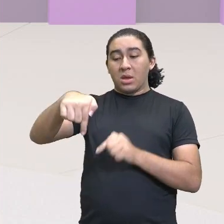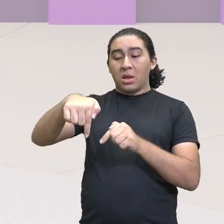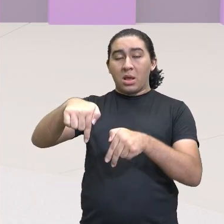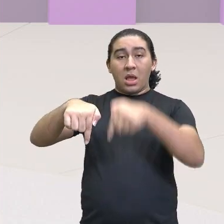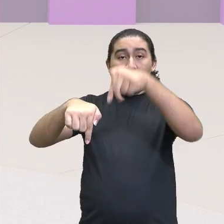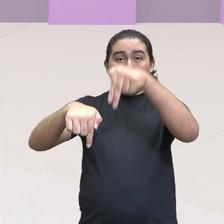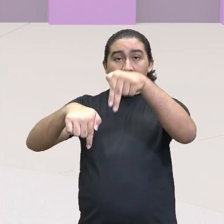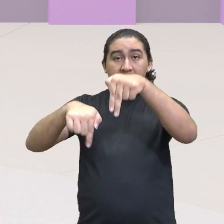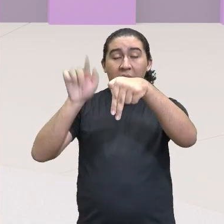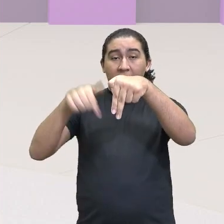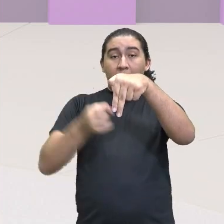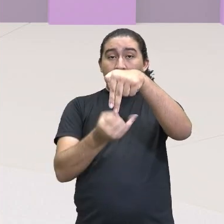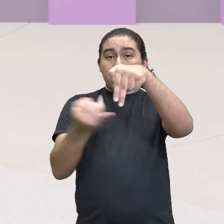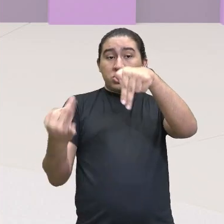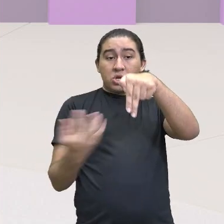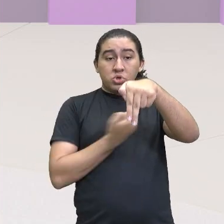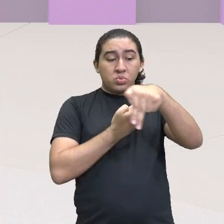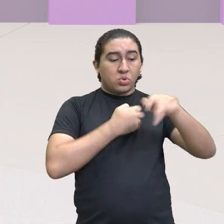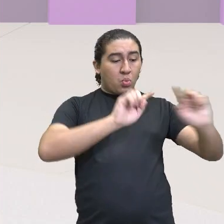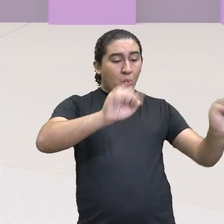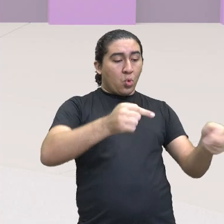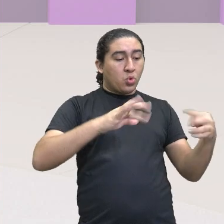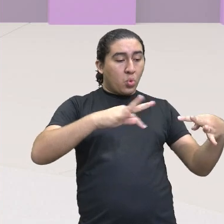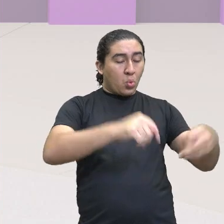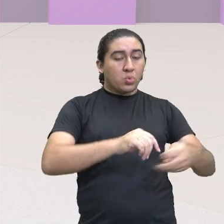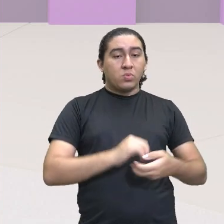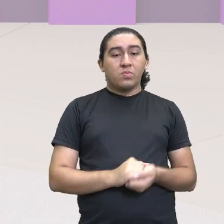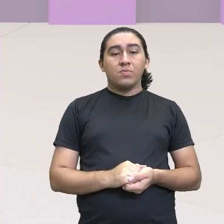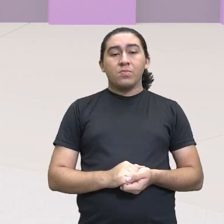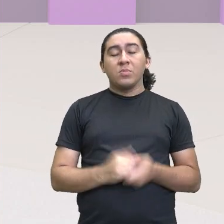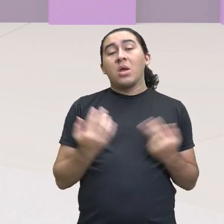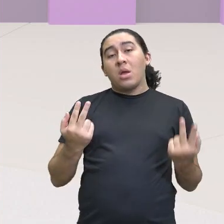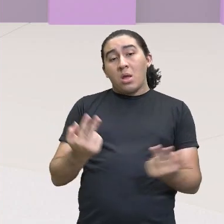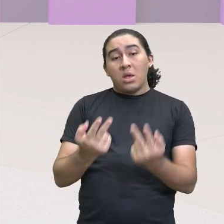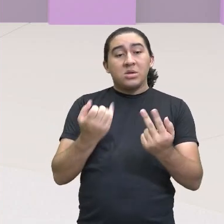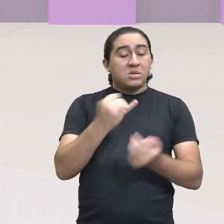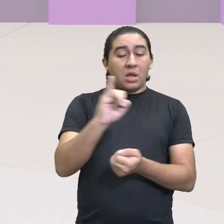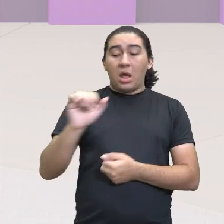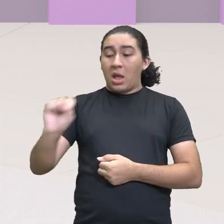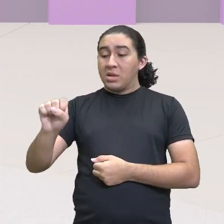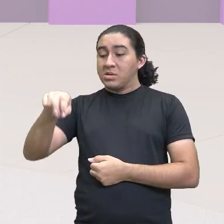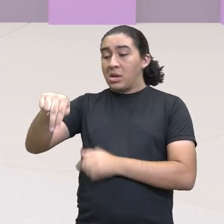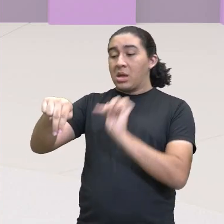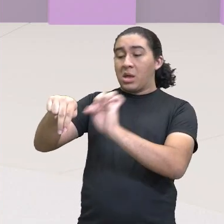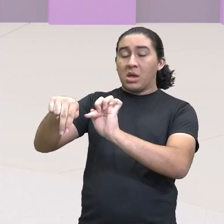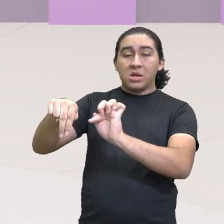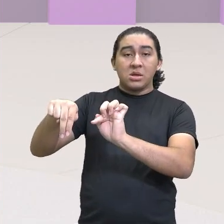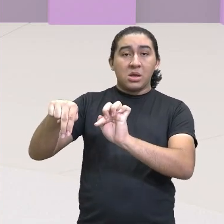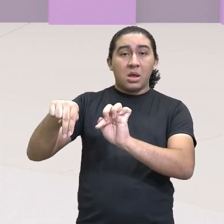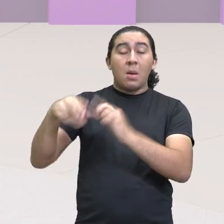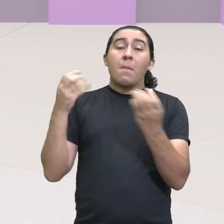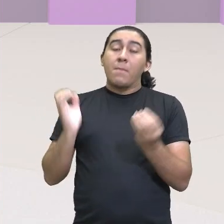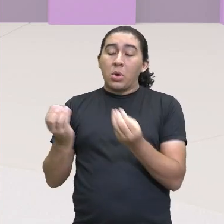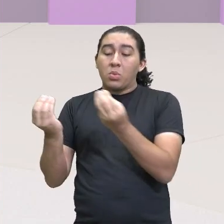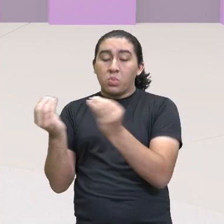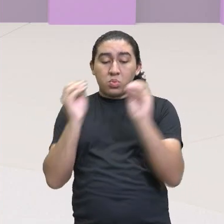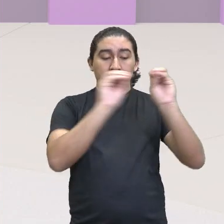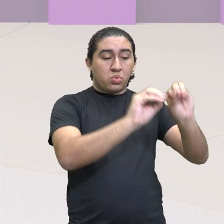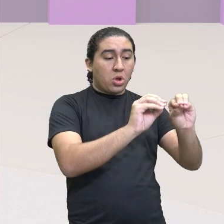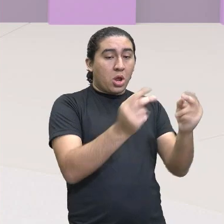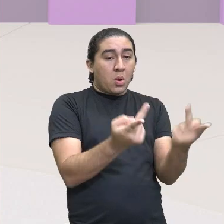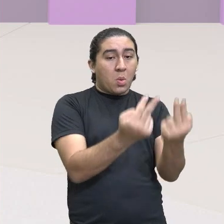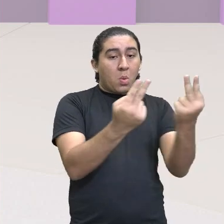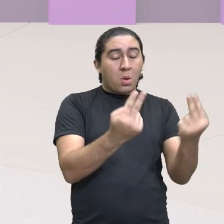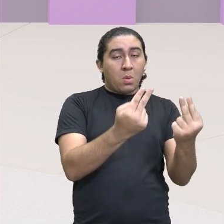tá? Quantidade de termos. O mesmo N que você colocar ali no Sn, você vai colocar aqui também. Ok?